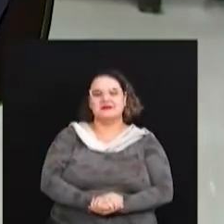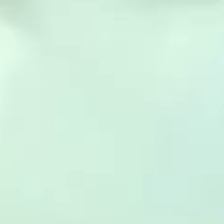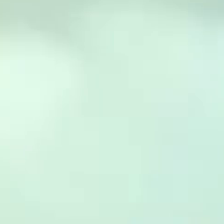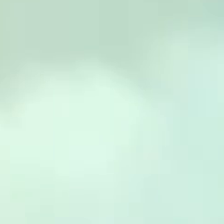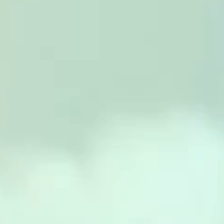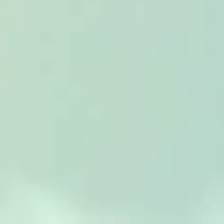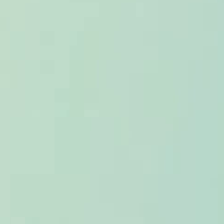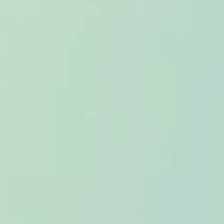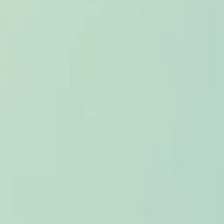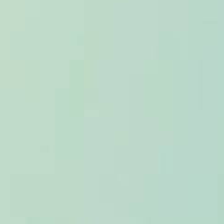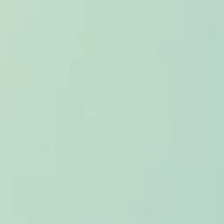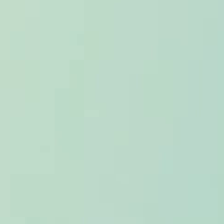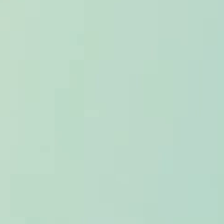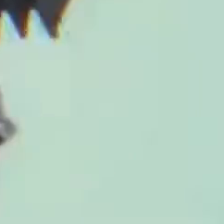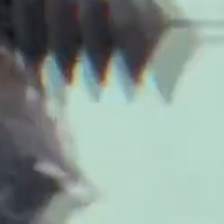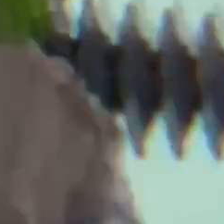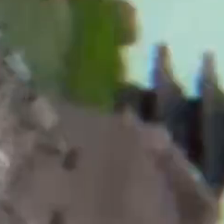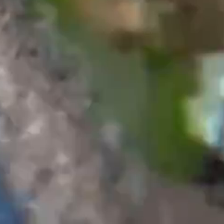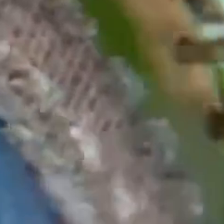Tchau.